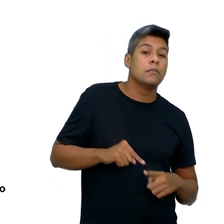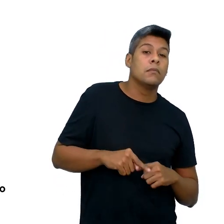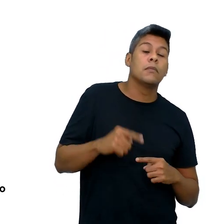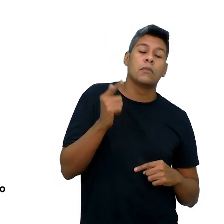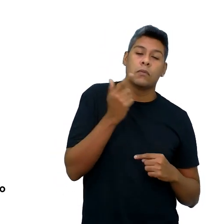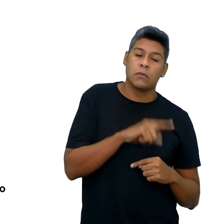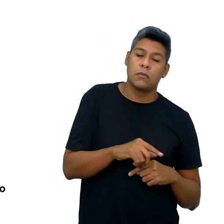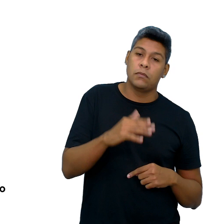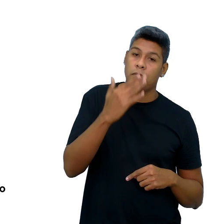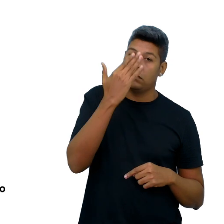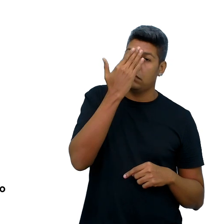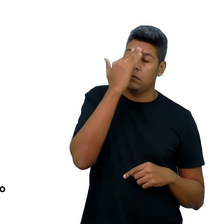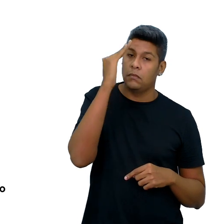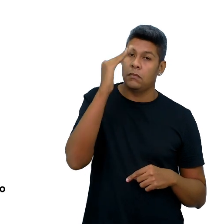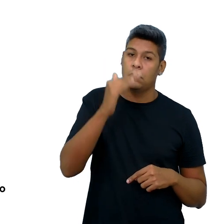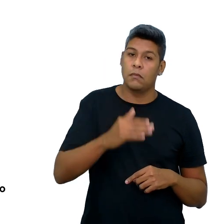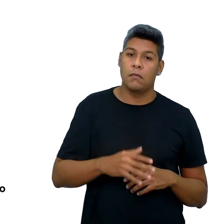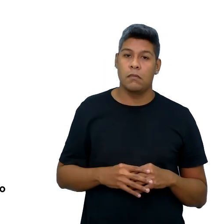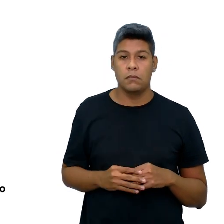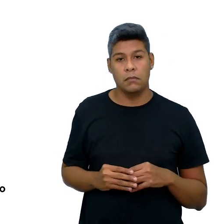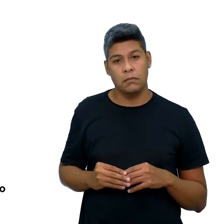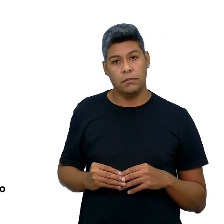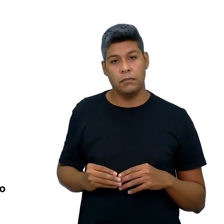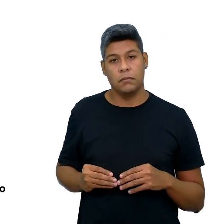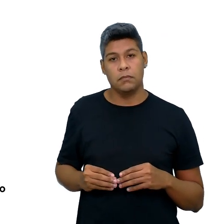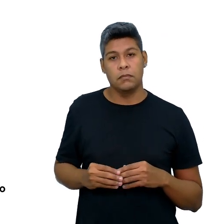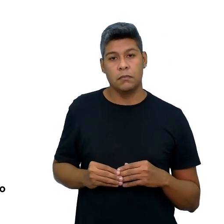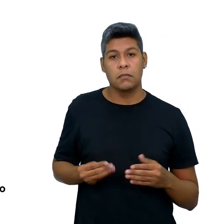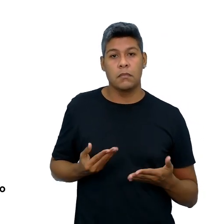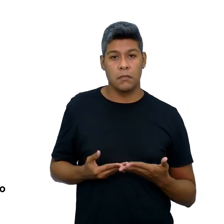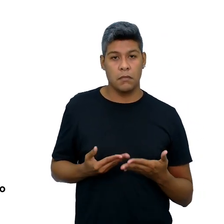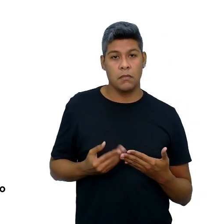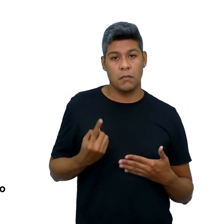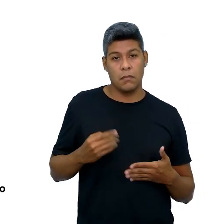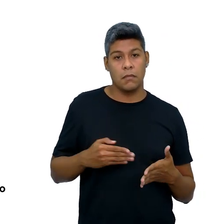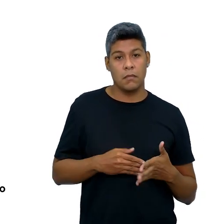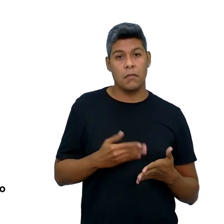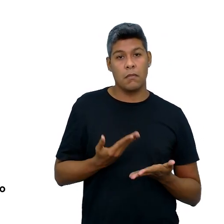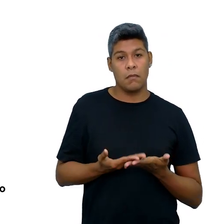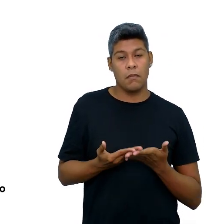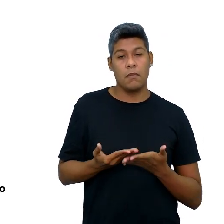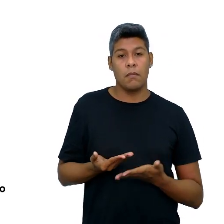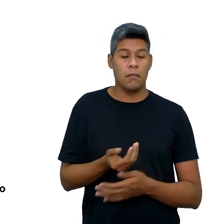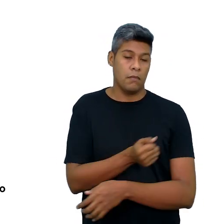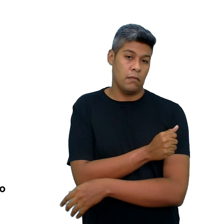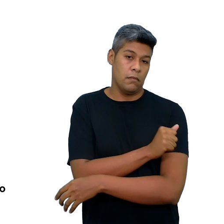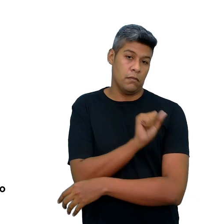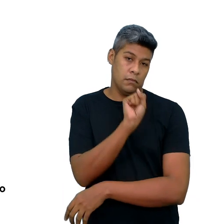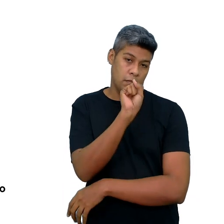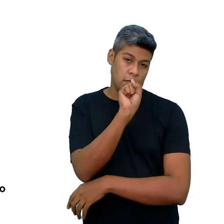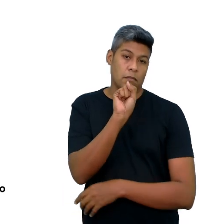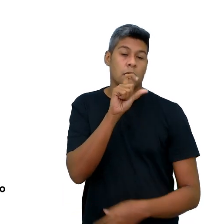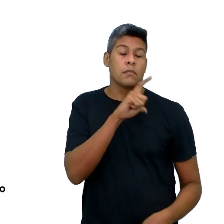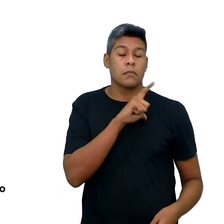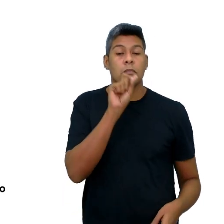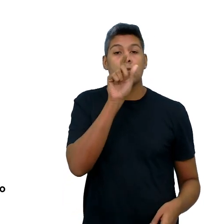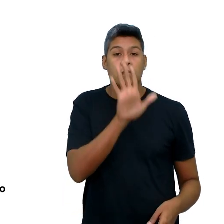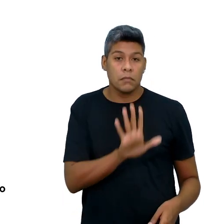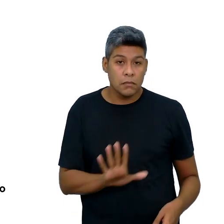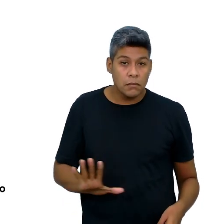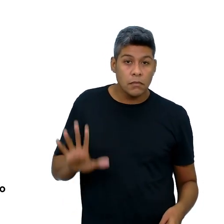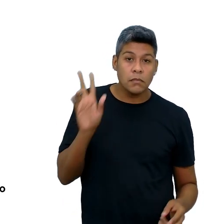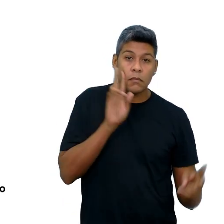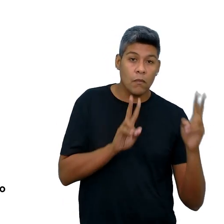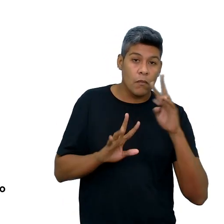consigam compreender, né, a partir daí da aula 1 até chegar na aula 8, consigam ter um panorama geral, aí uma